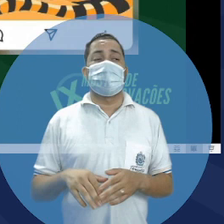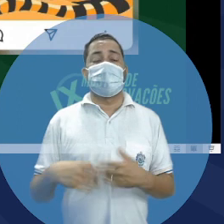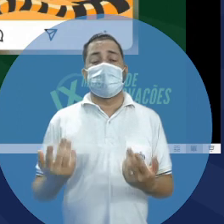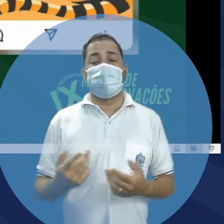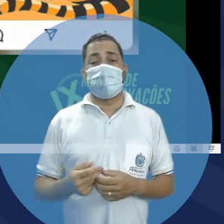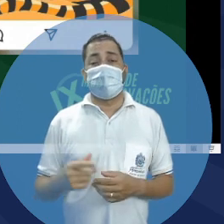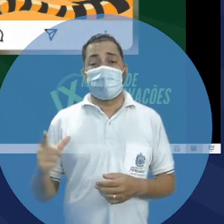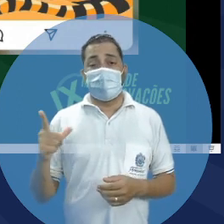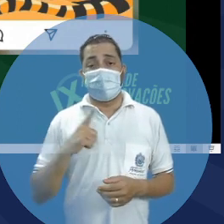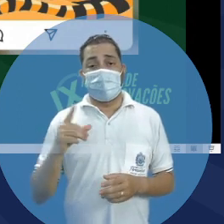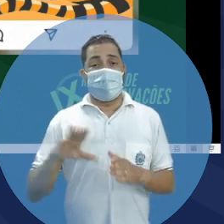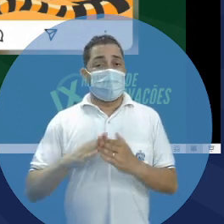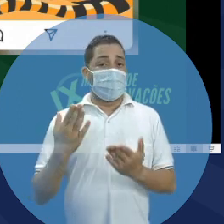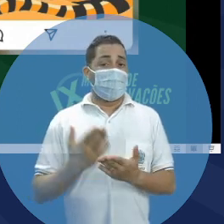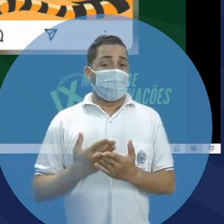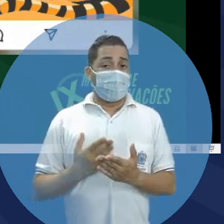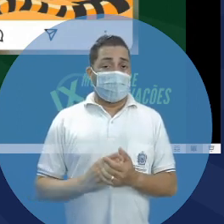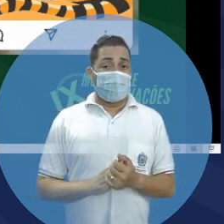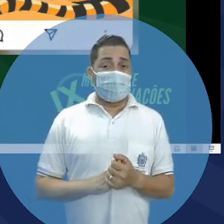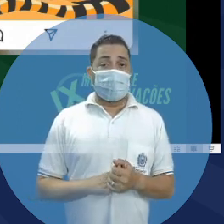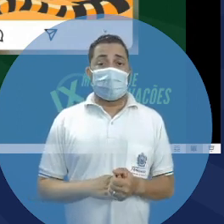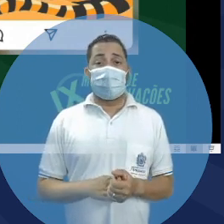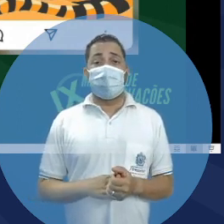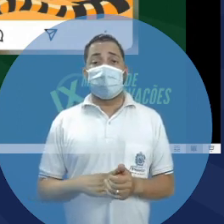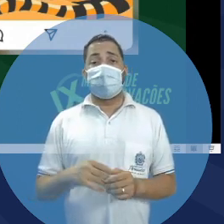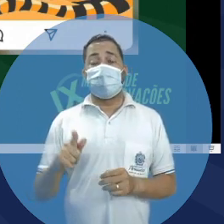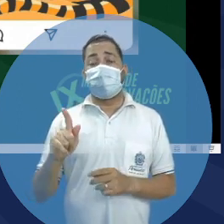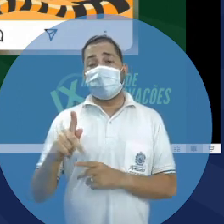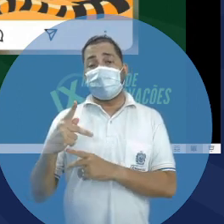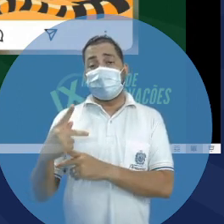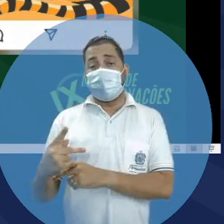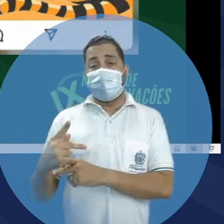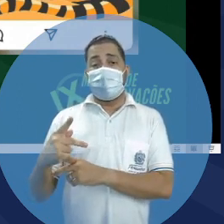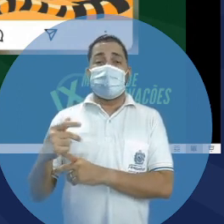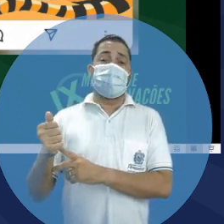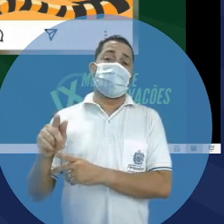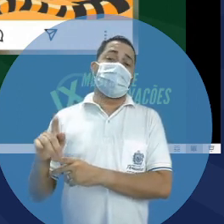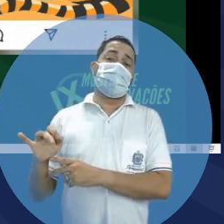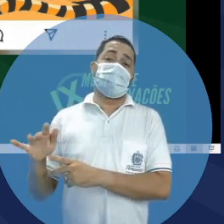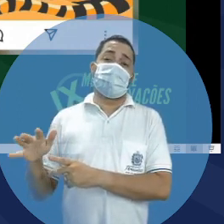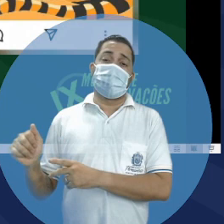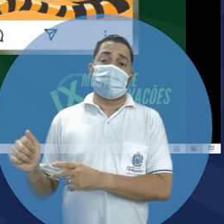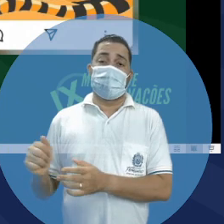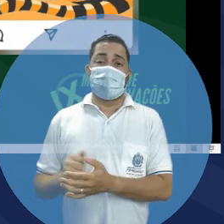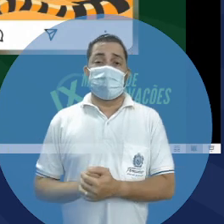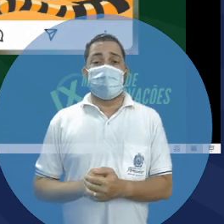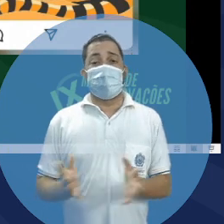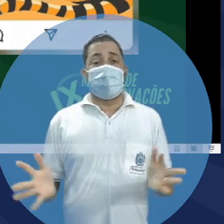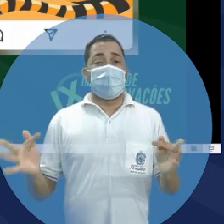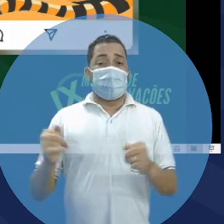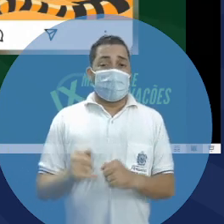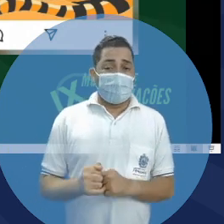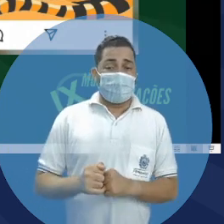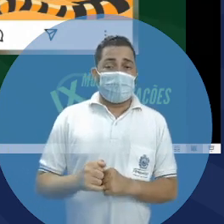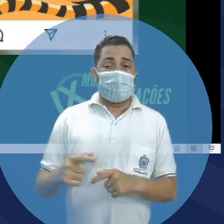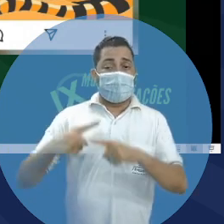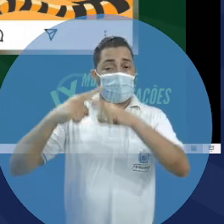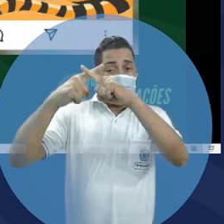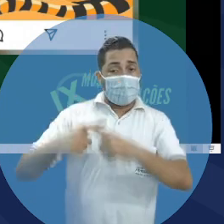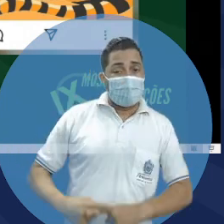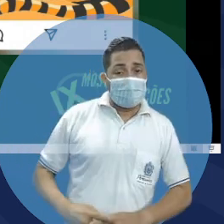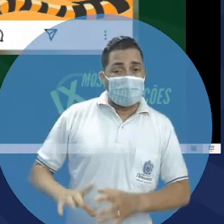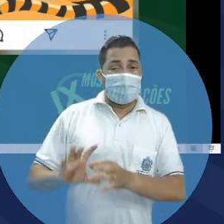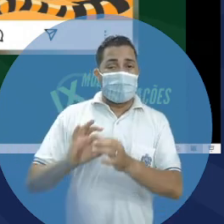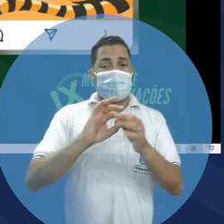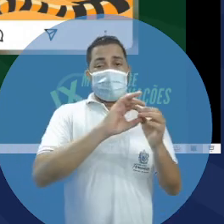a equipe Império GP Aurora, que chegaram até a final dessa Olimpíada. E essas meninas, elas